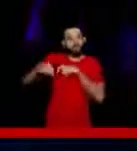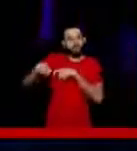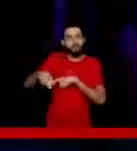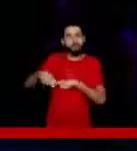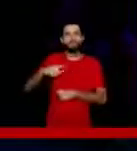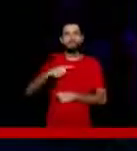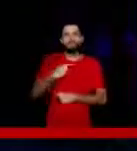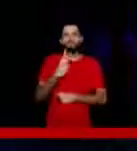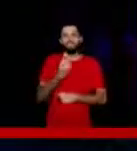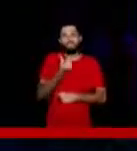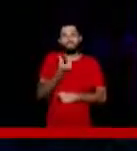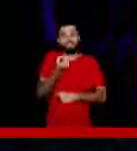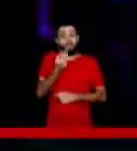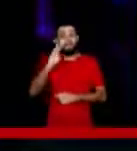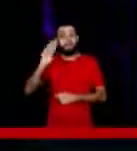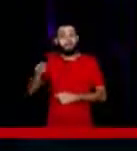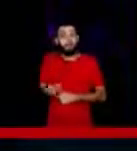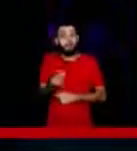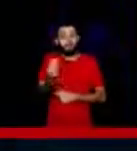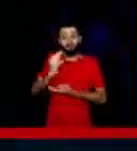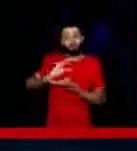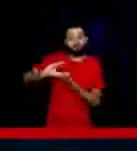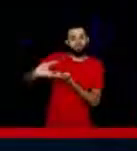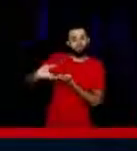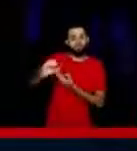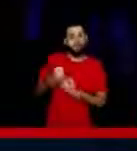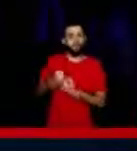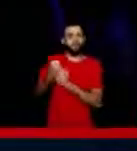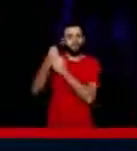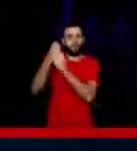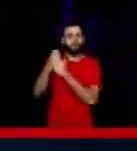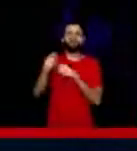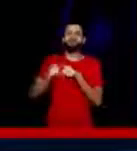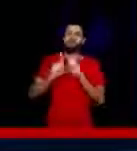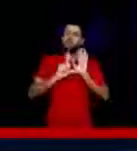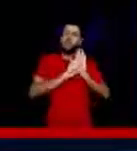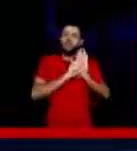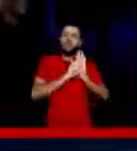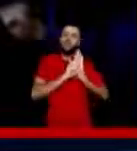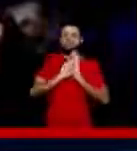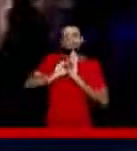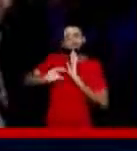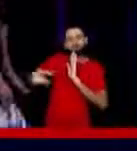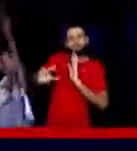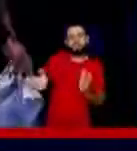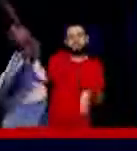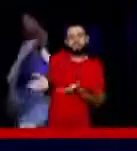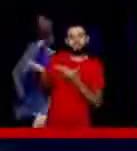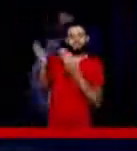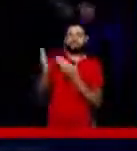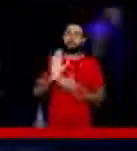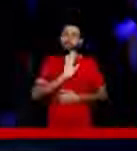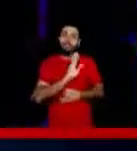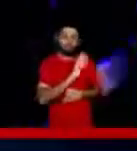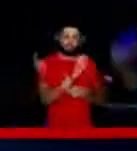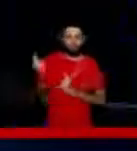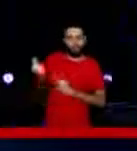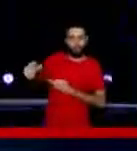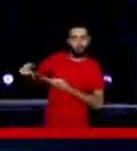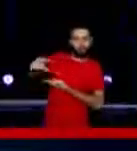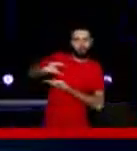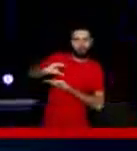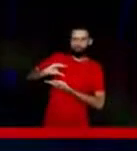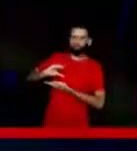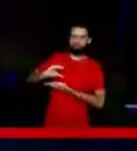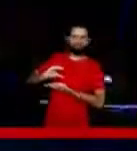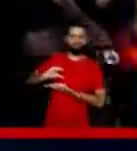parlamentares para o público poder ir lá e assistir aquele show, aquela atividade cultural. E jamais, em hipótese alguma,